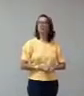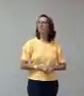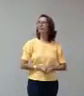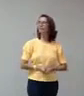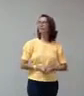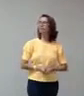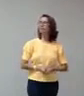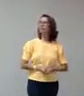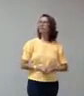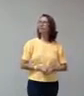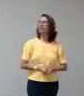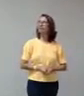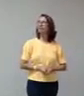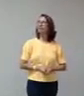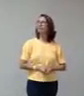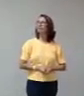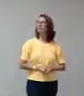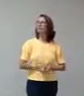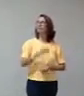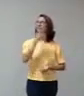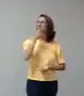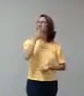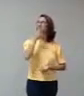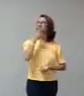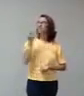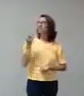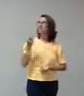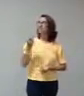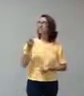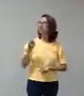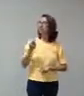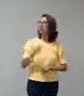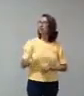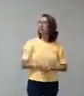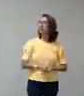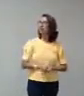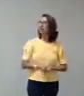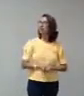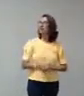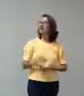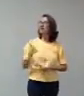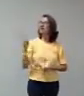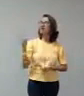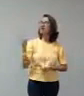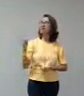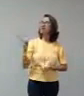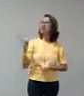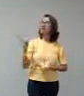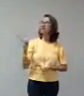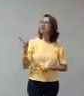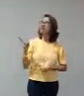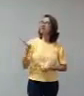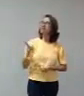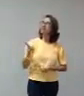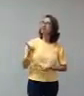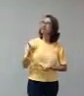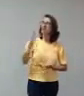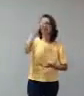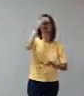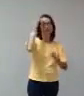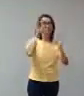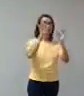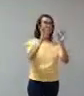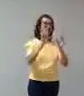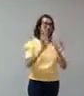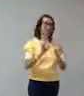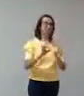E aqui, esse eu ainda consigo falar, o próximo slide eu sei que eu não vou conseguir. Então, Richard Rodney,